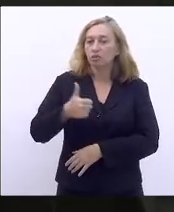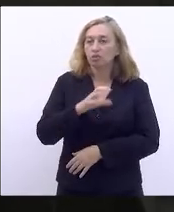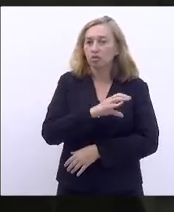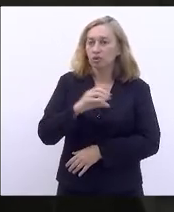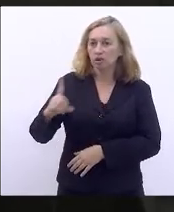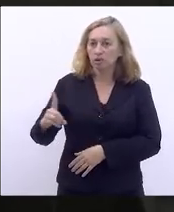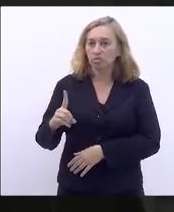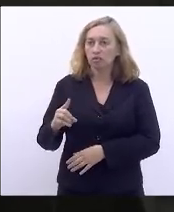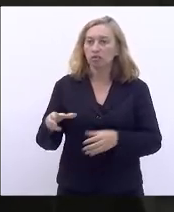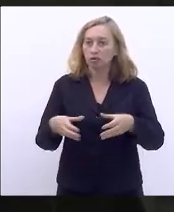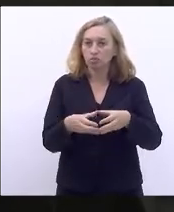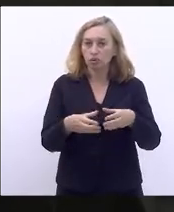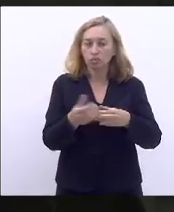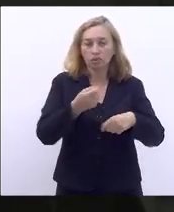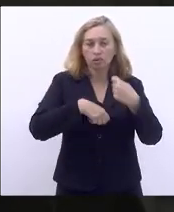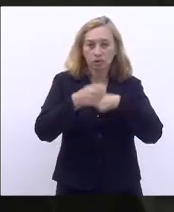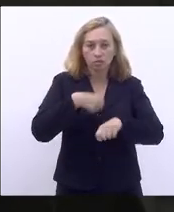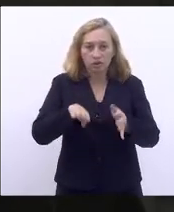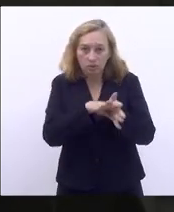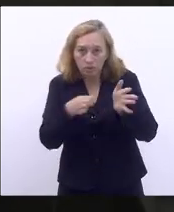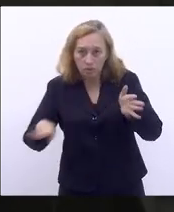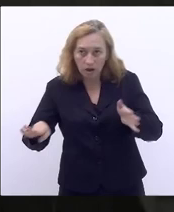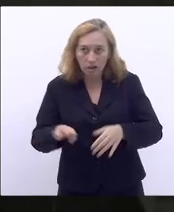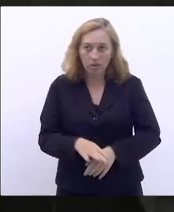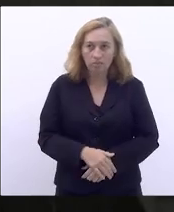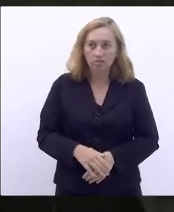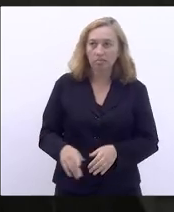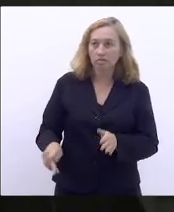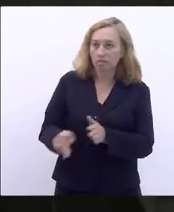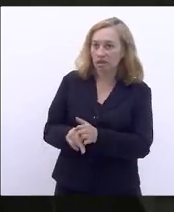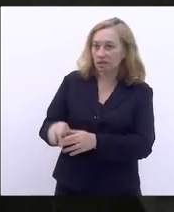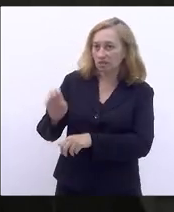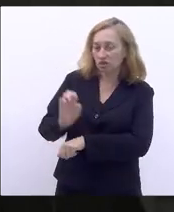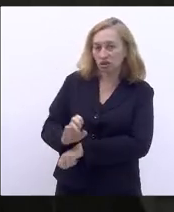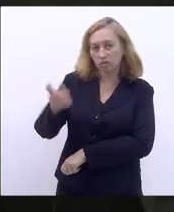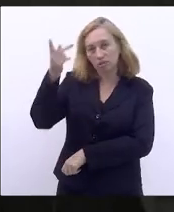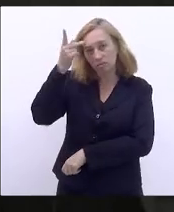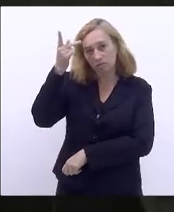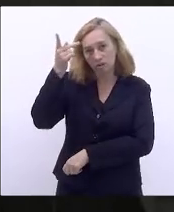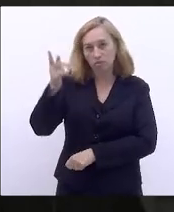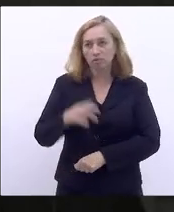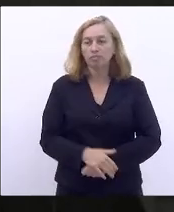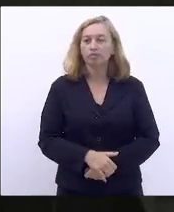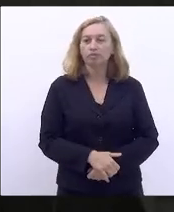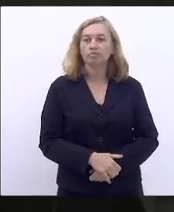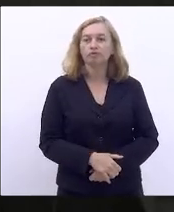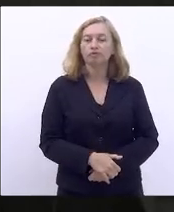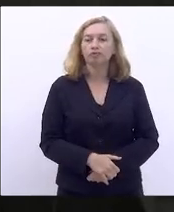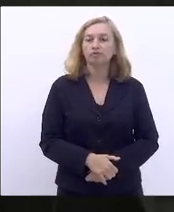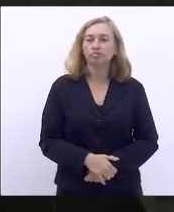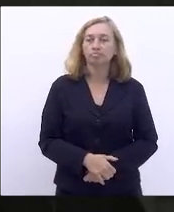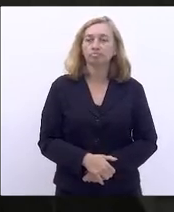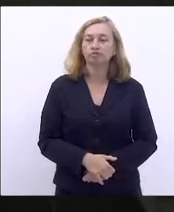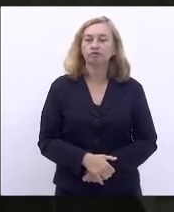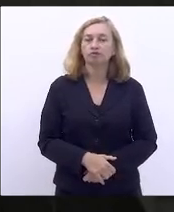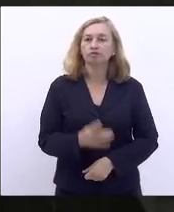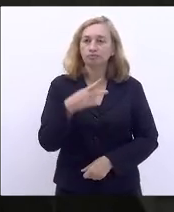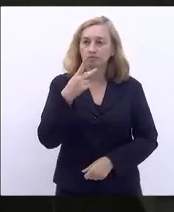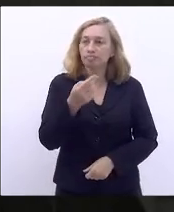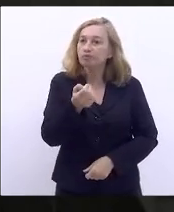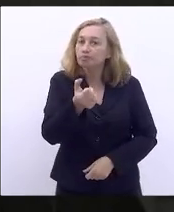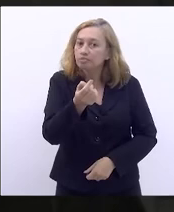do Grupo da Economia do Mar. Ele é do estado de São Paulo. E ele afirma que